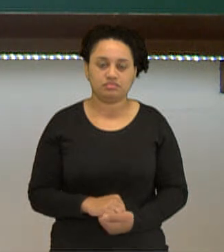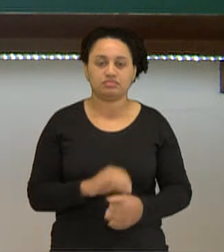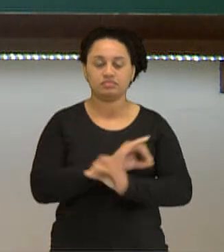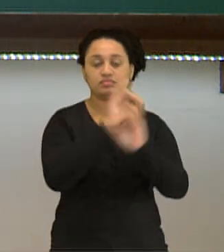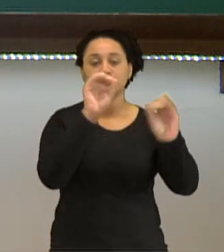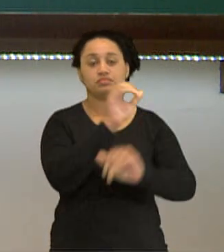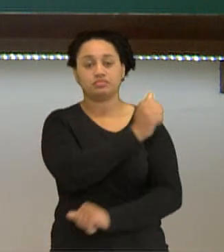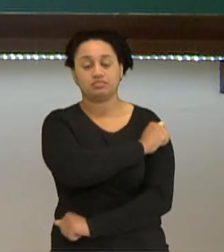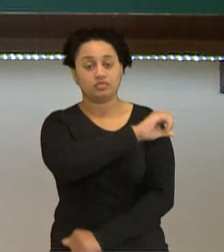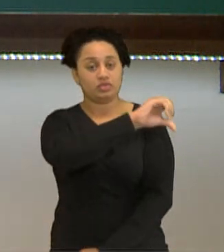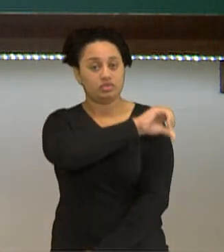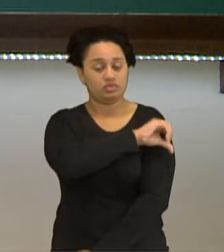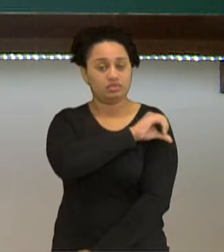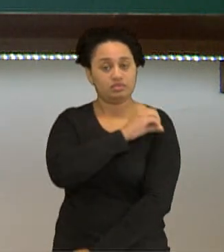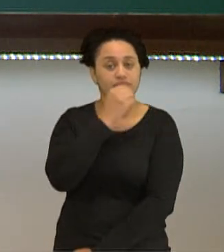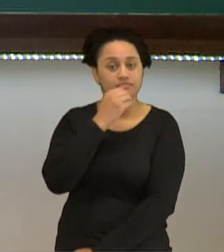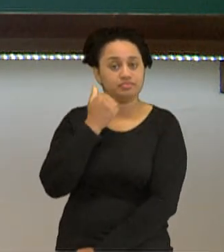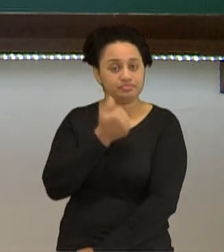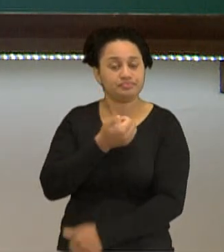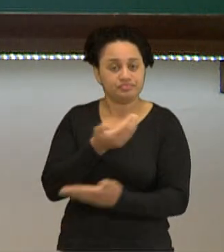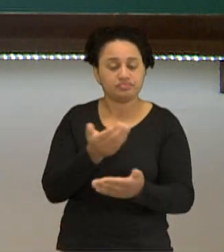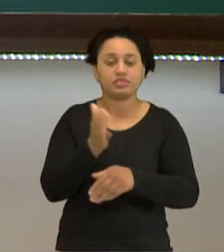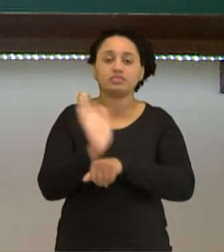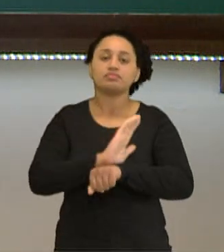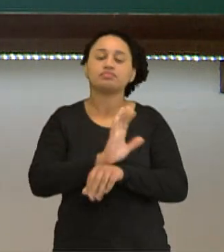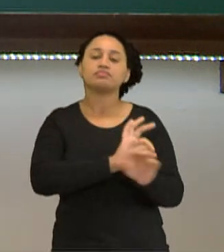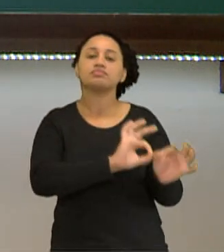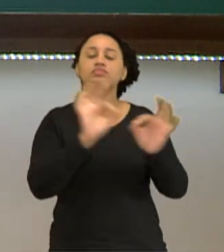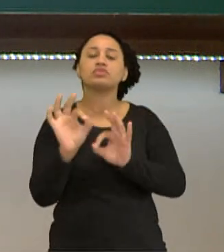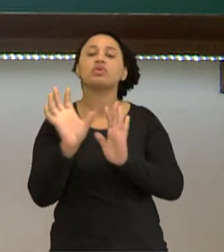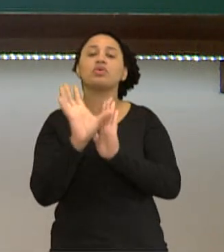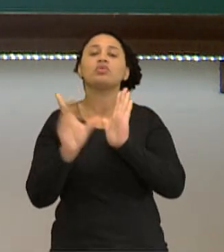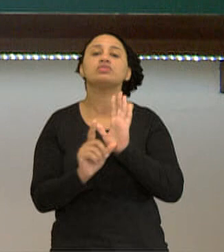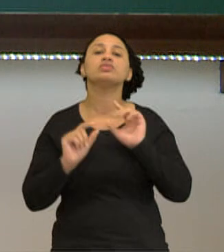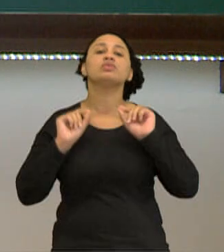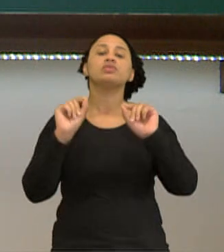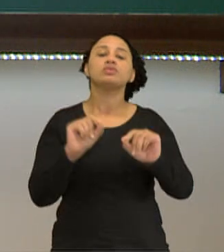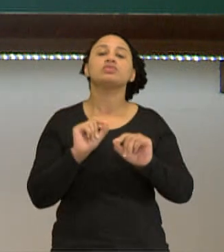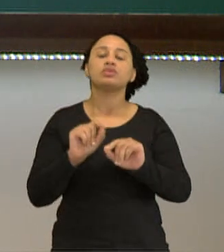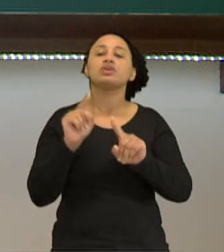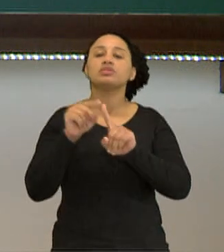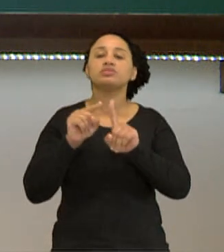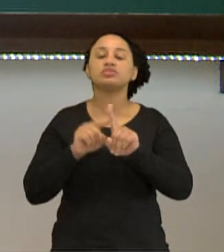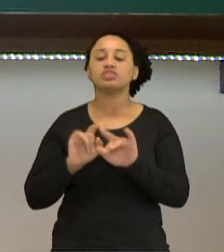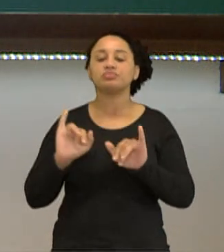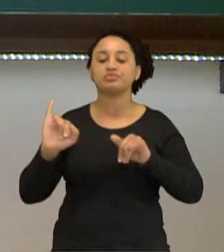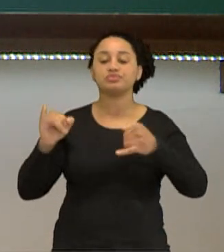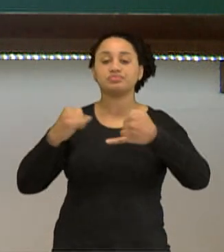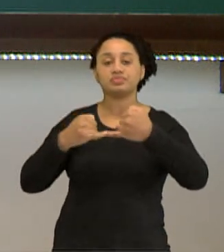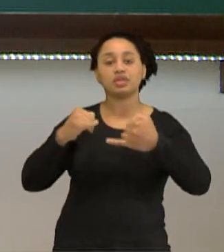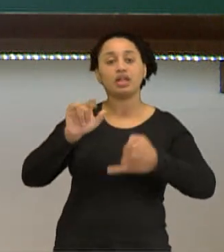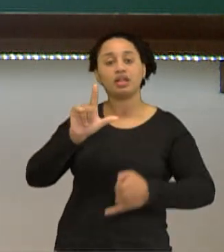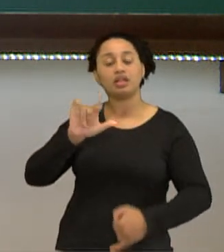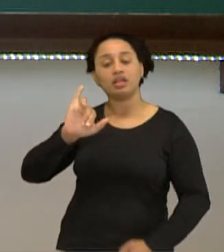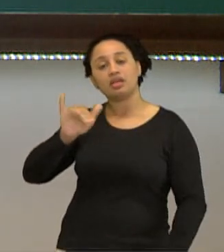Olá, estudantes do nono ano, tudo bem com vocês? Nesse vídeo nós vamos falar um pouquinho sobre ligações